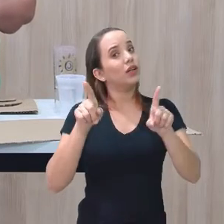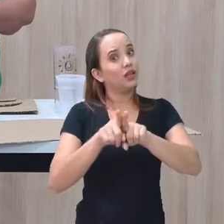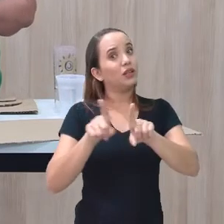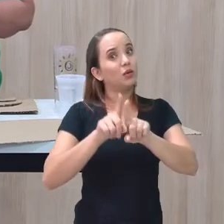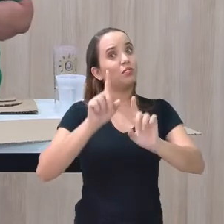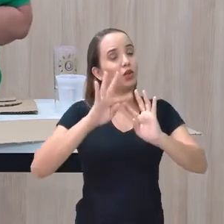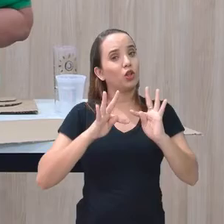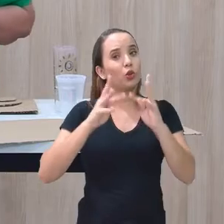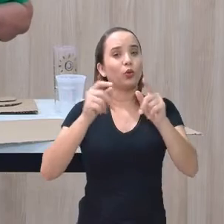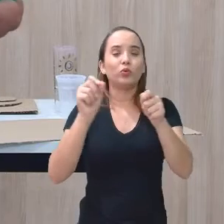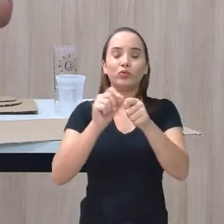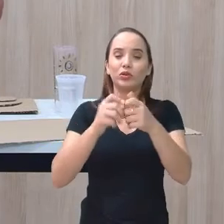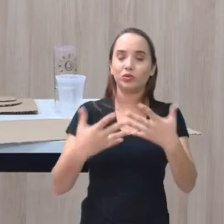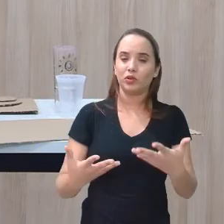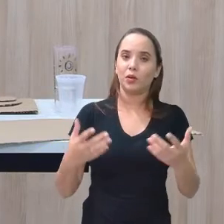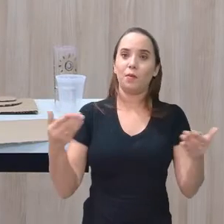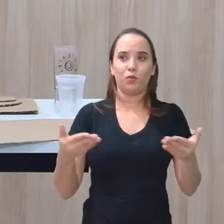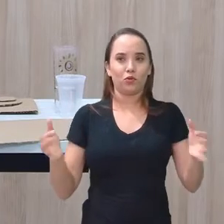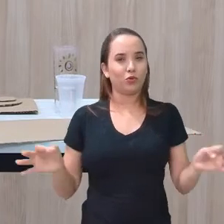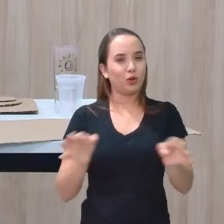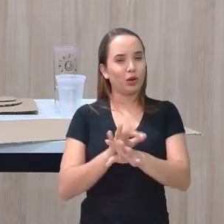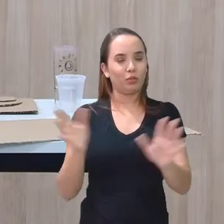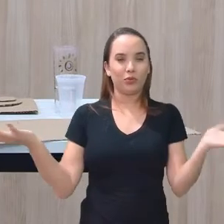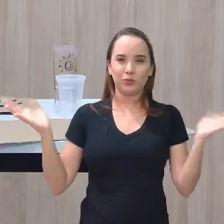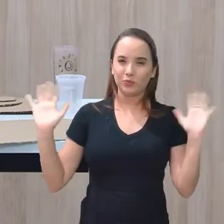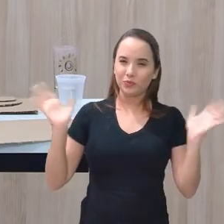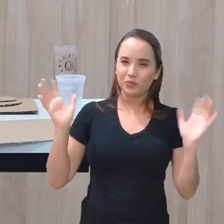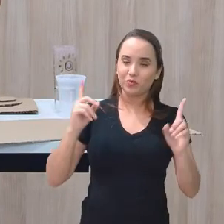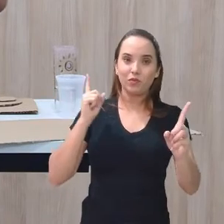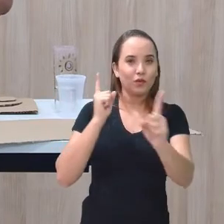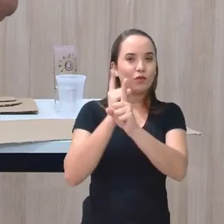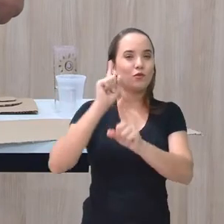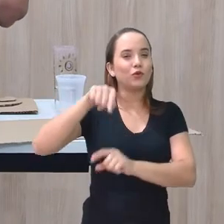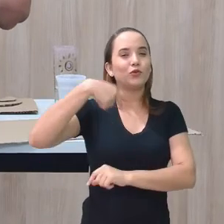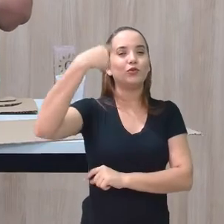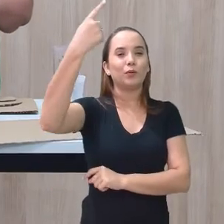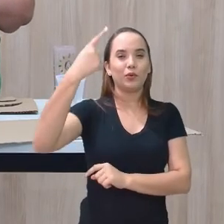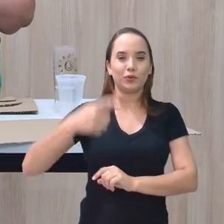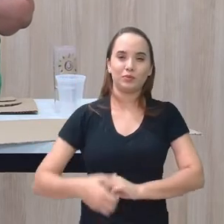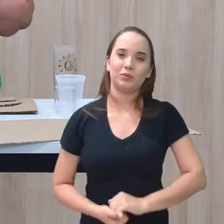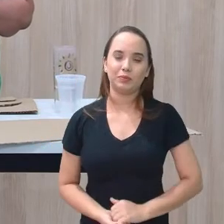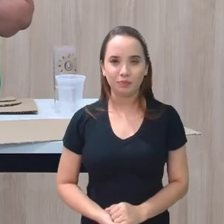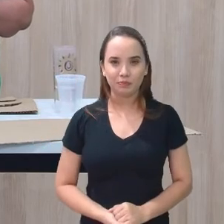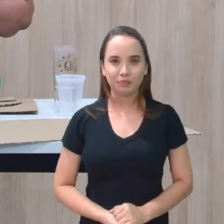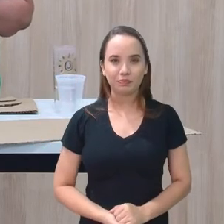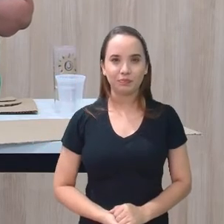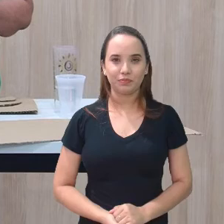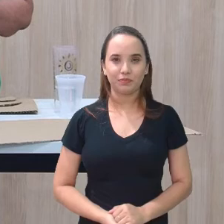fazer. Por hoje é só, pessoal. Tchau, tchau. Encontro com vocês na próxima aula.